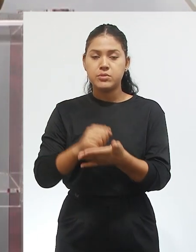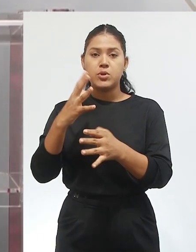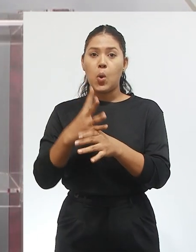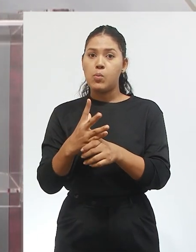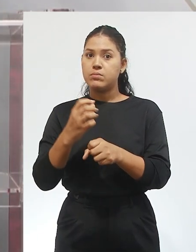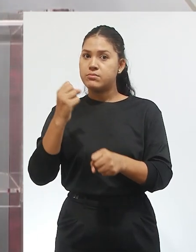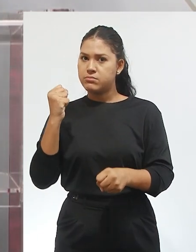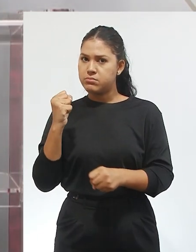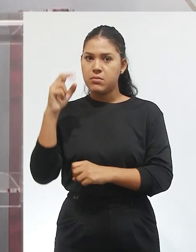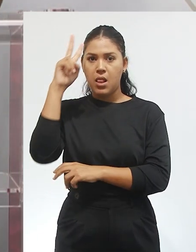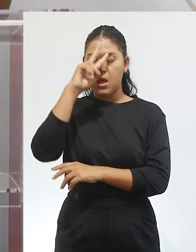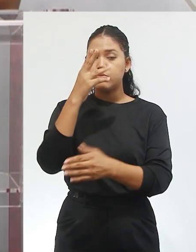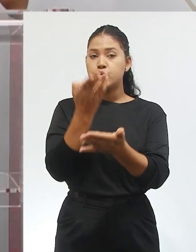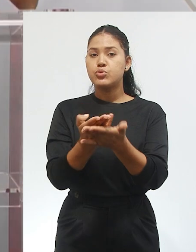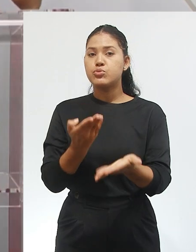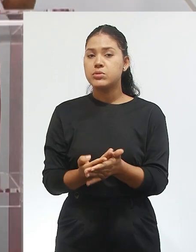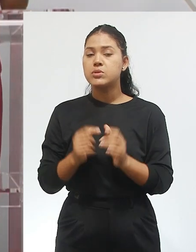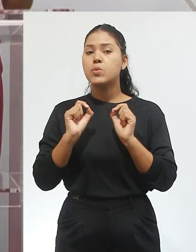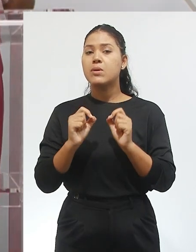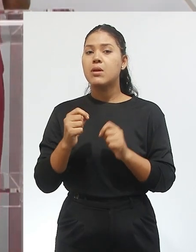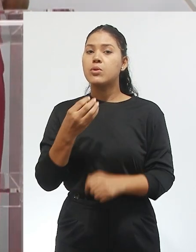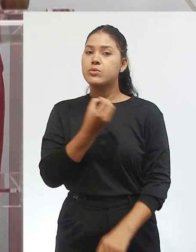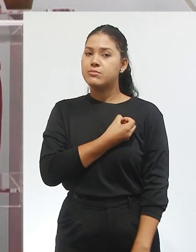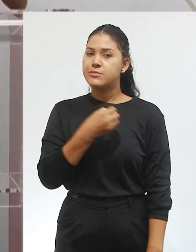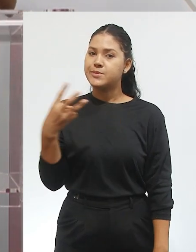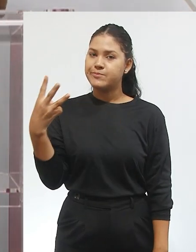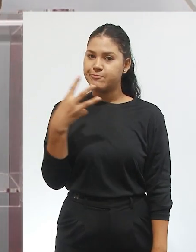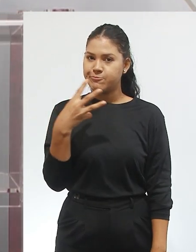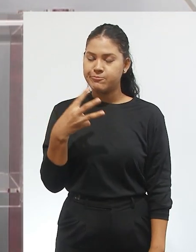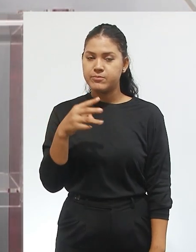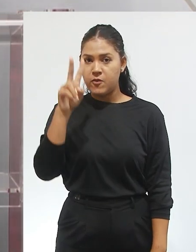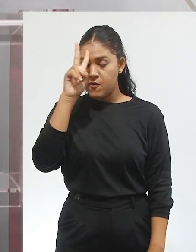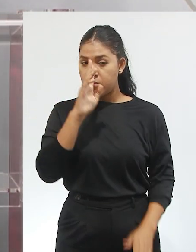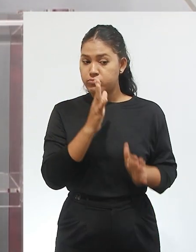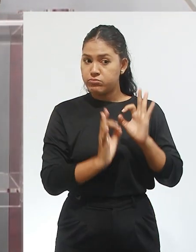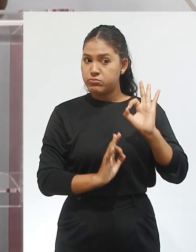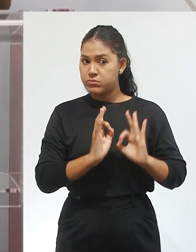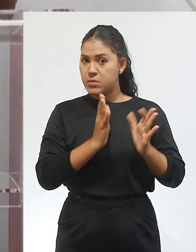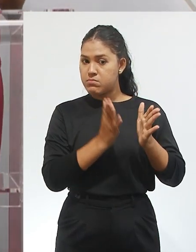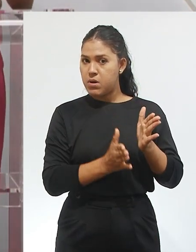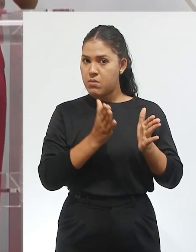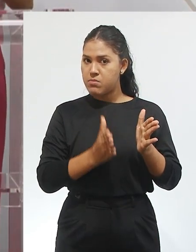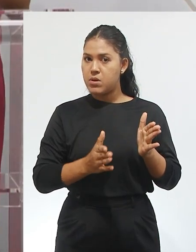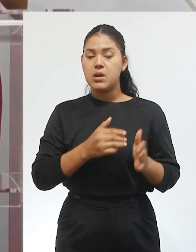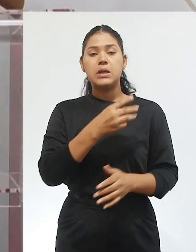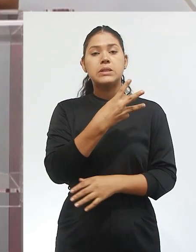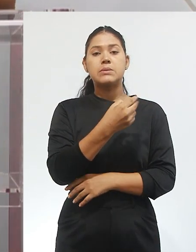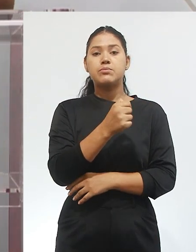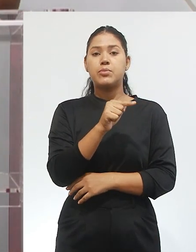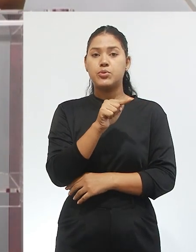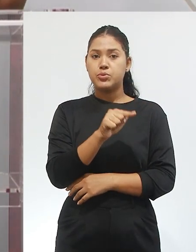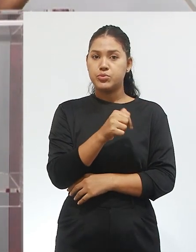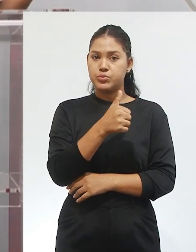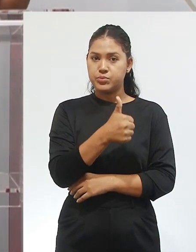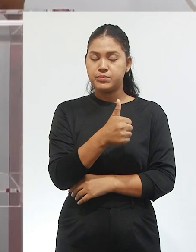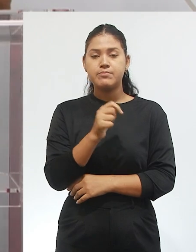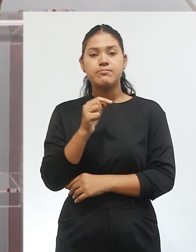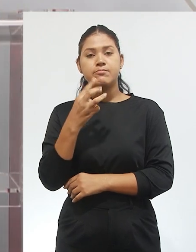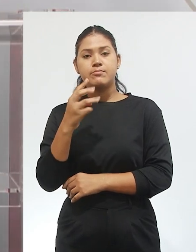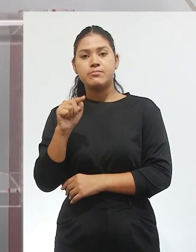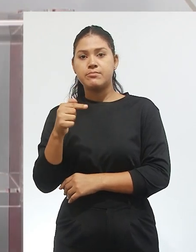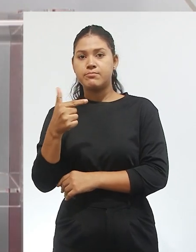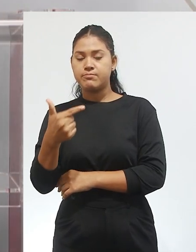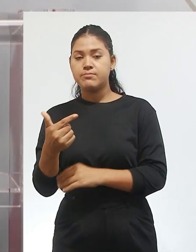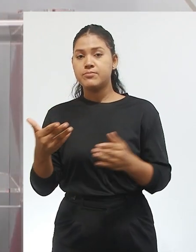estamos estudando aqui a unidade 3, viu? Nós vamos dividir em aula 3.1 e aula